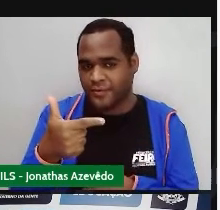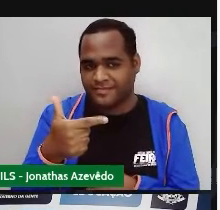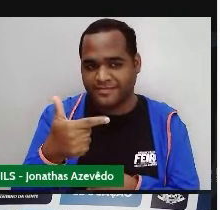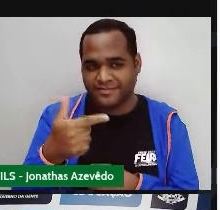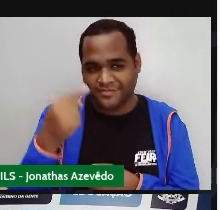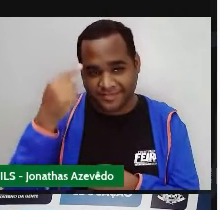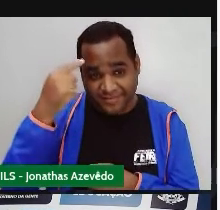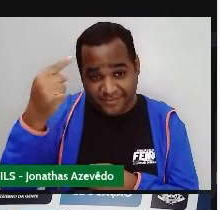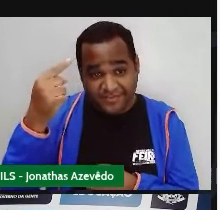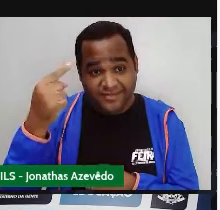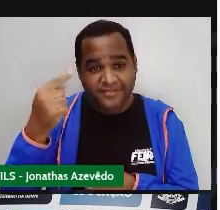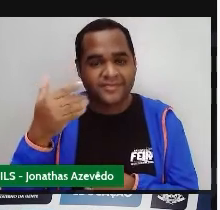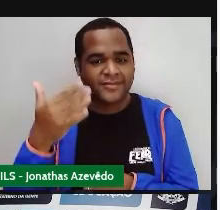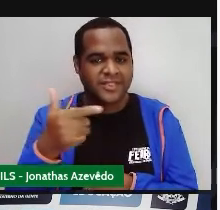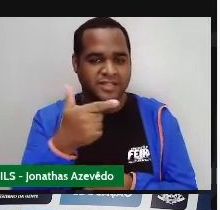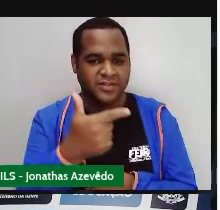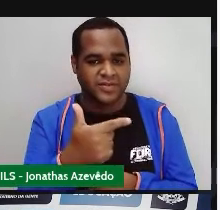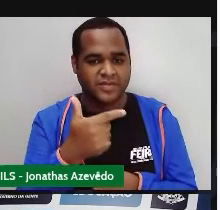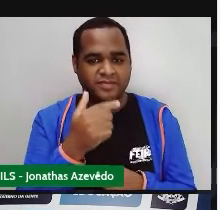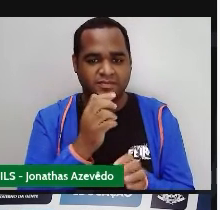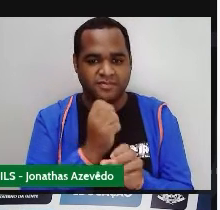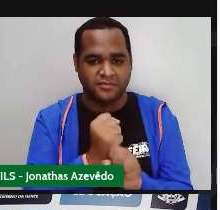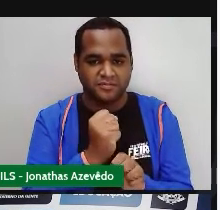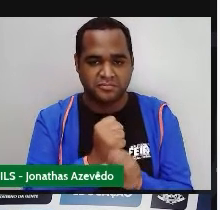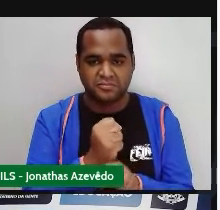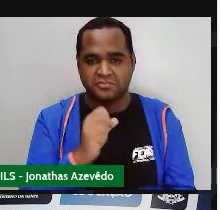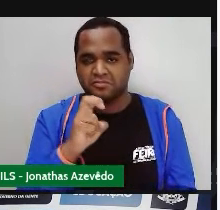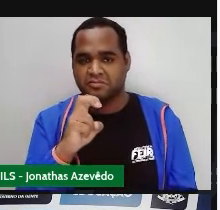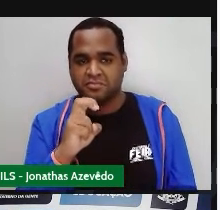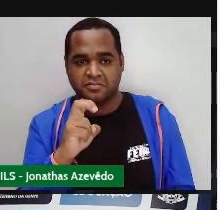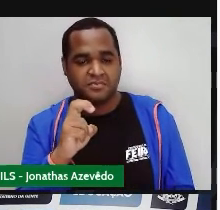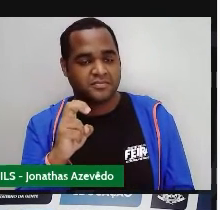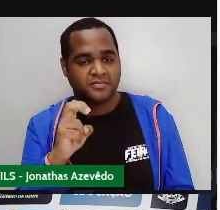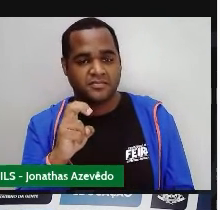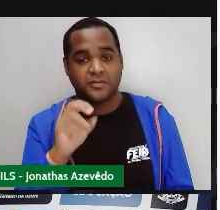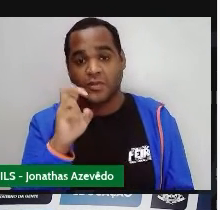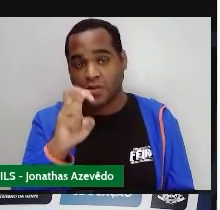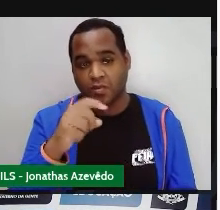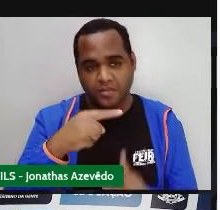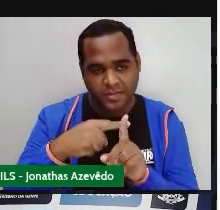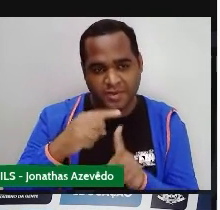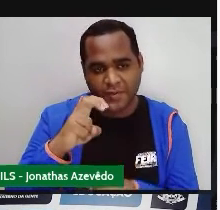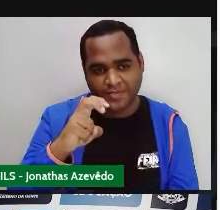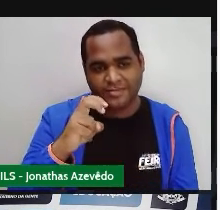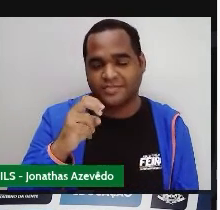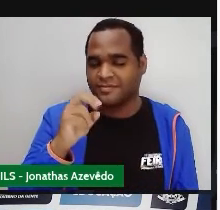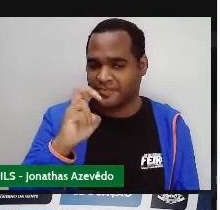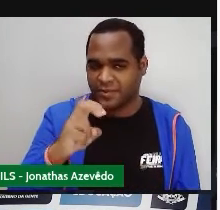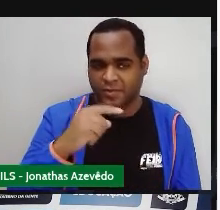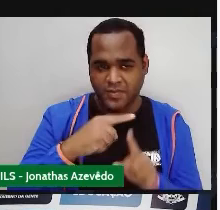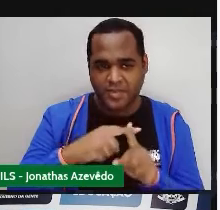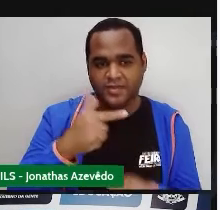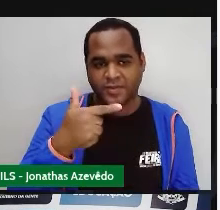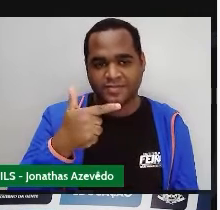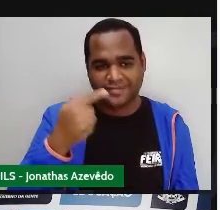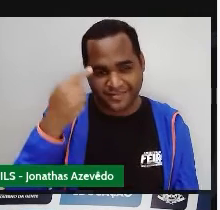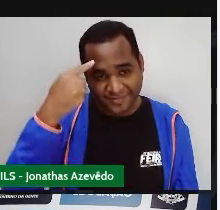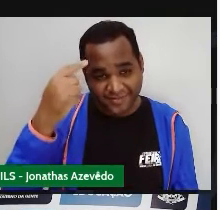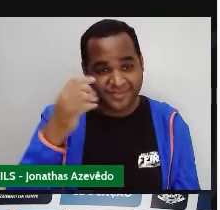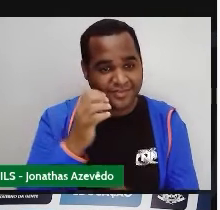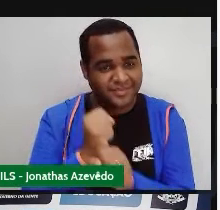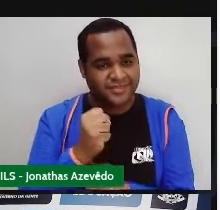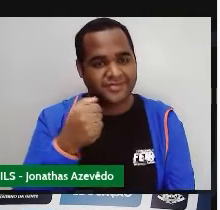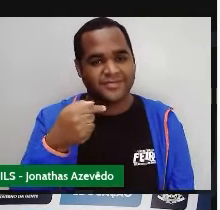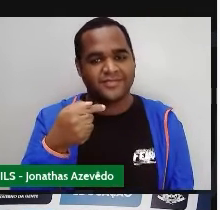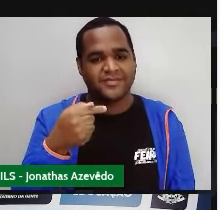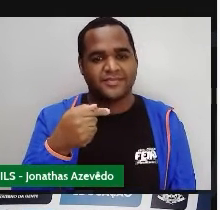dois mais a quantidade de pirâmides que pode ser 5 2 + 5 + 6 + P2 + 5